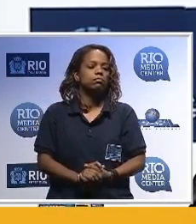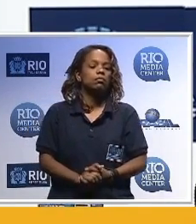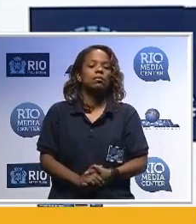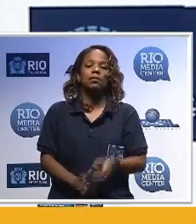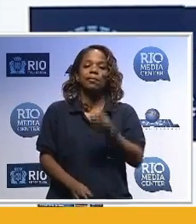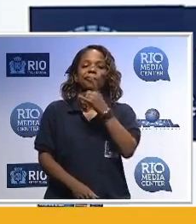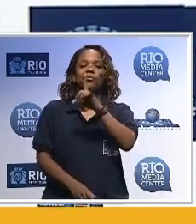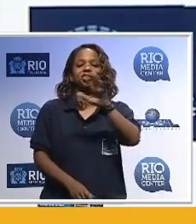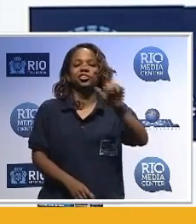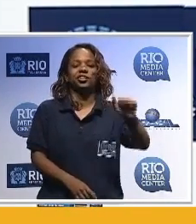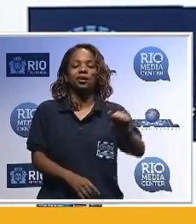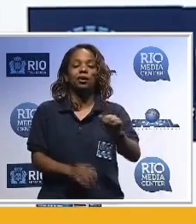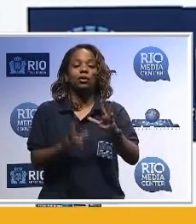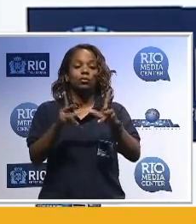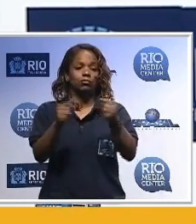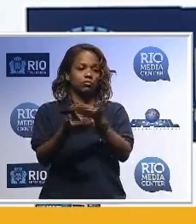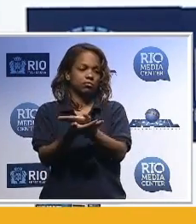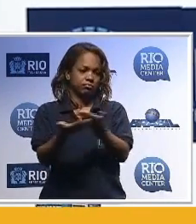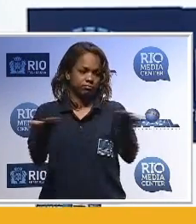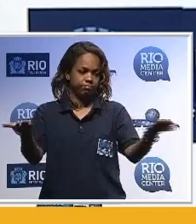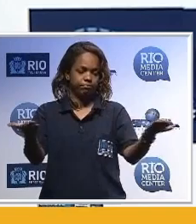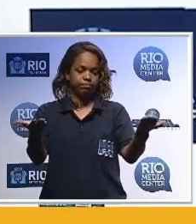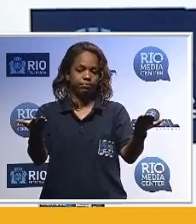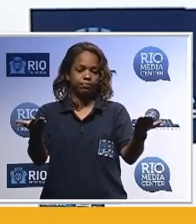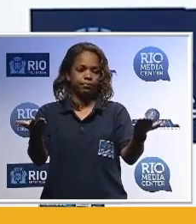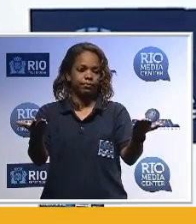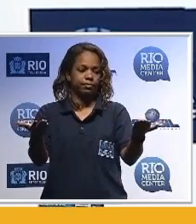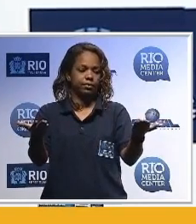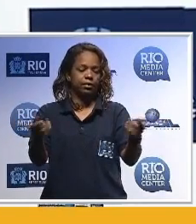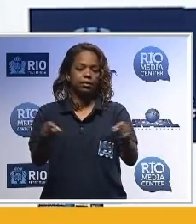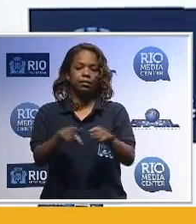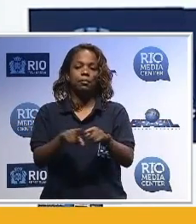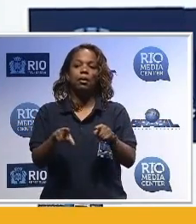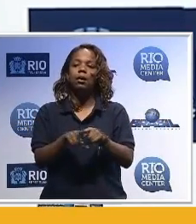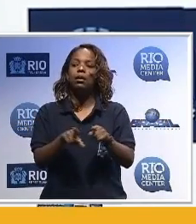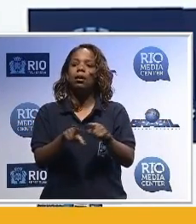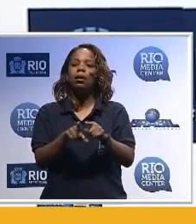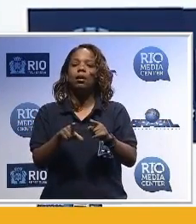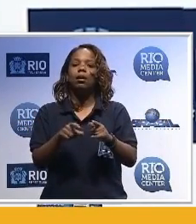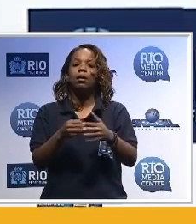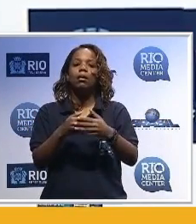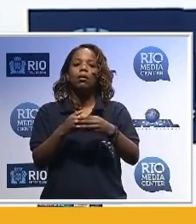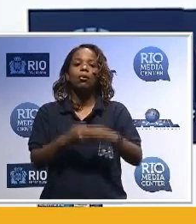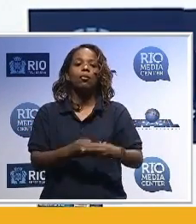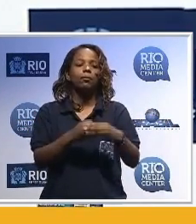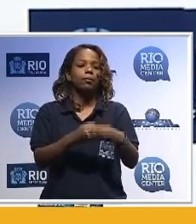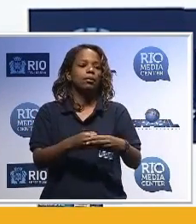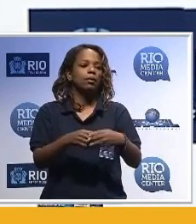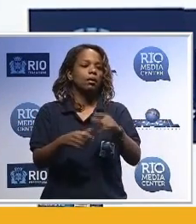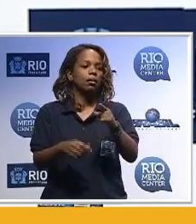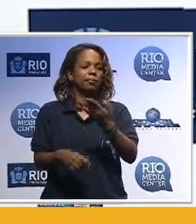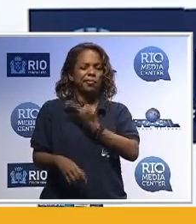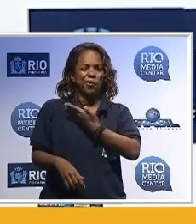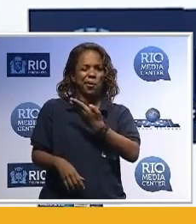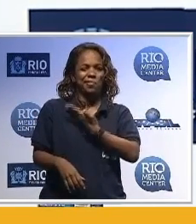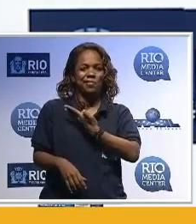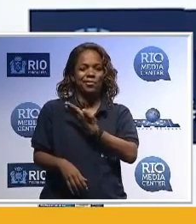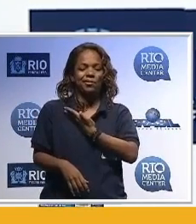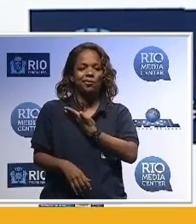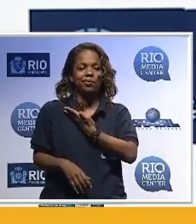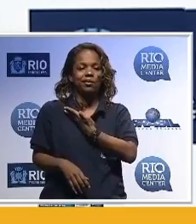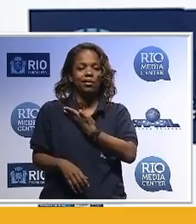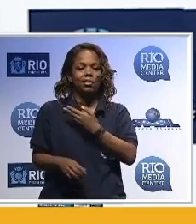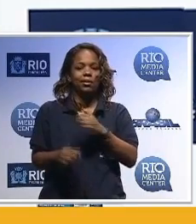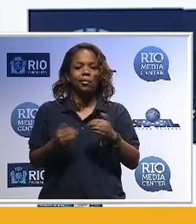Bom dia a todas e a todos. Quero cumprimentar meu amigo Alberto Alves, ministro, meu amigo Vinícius